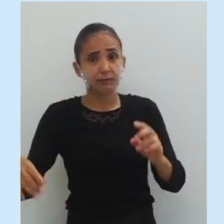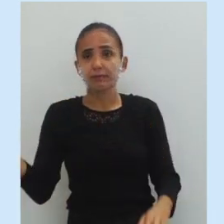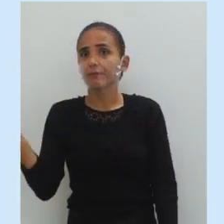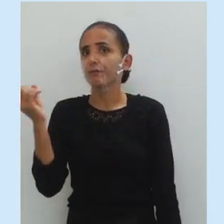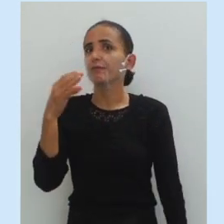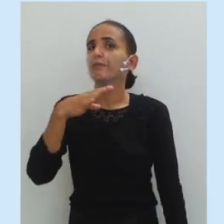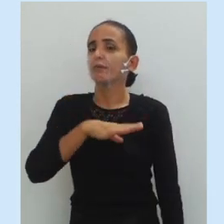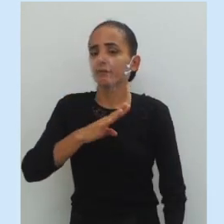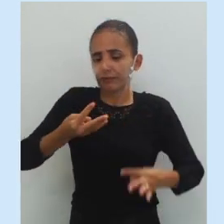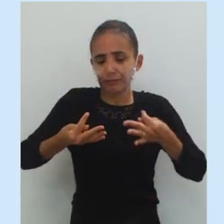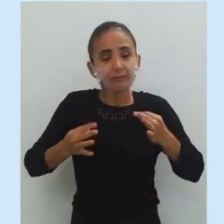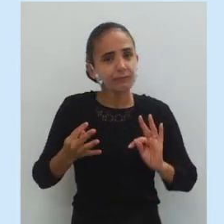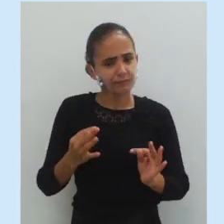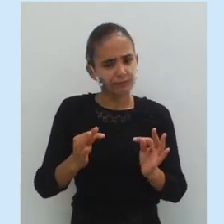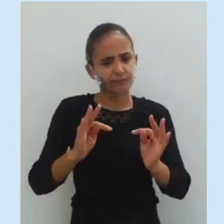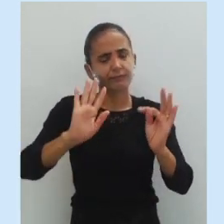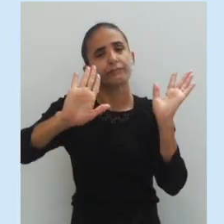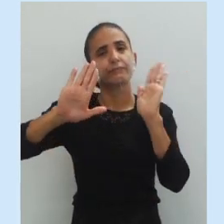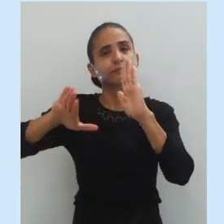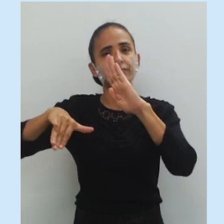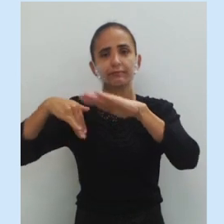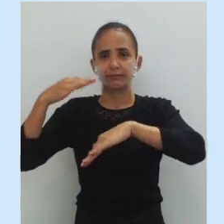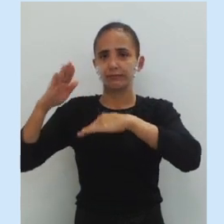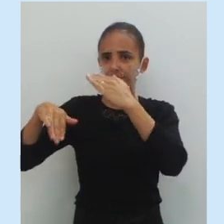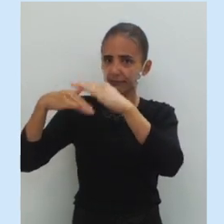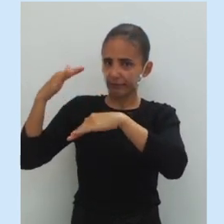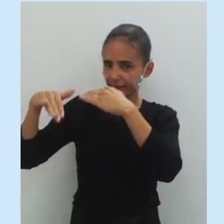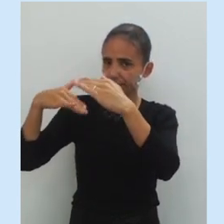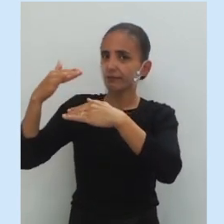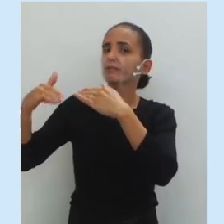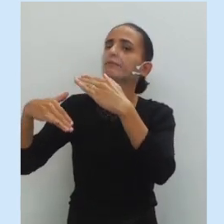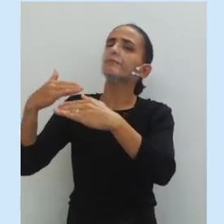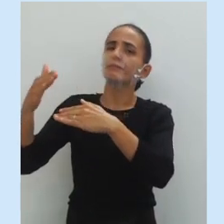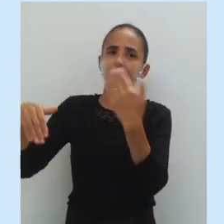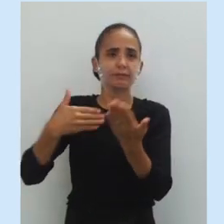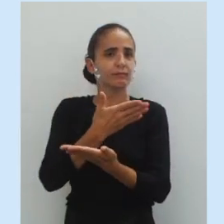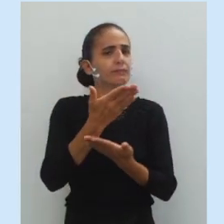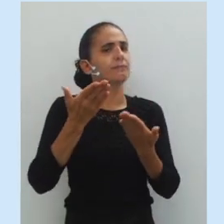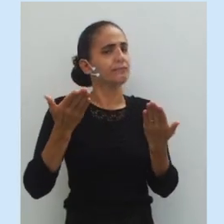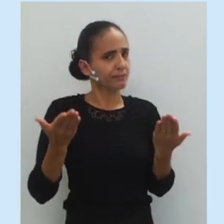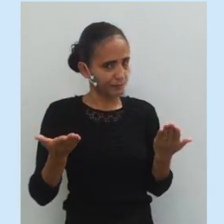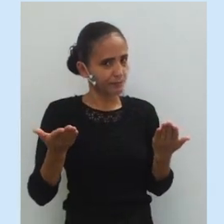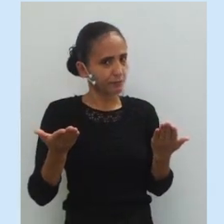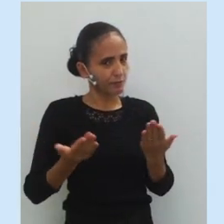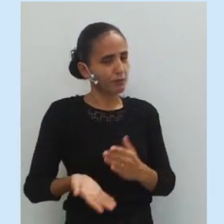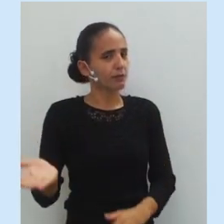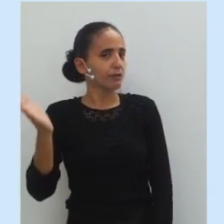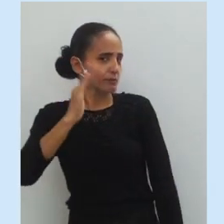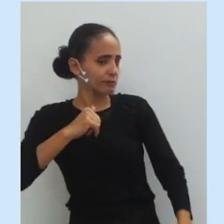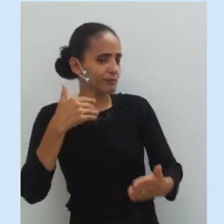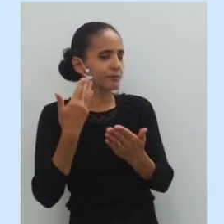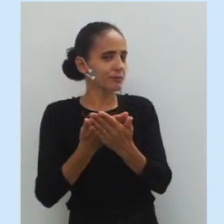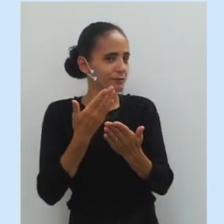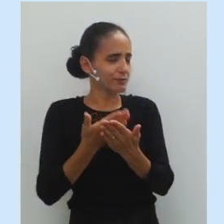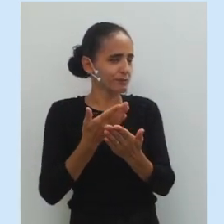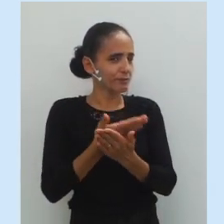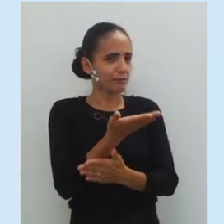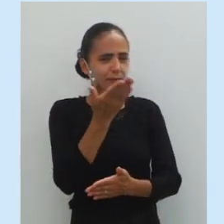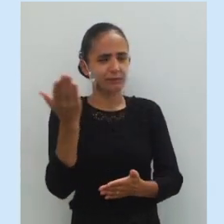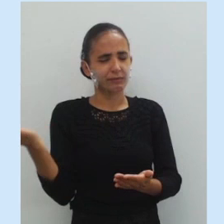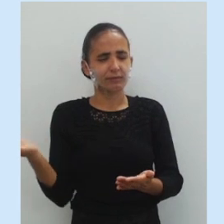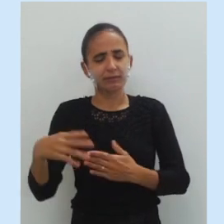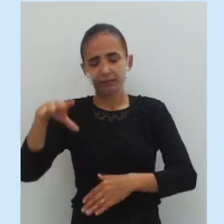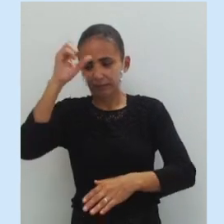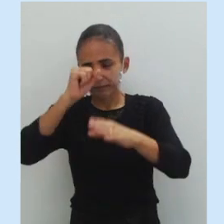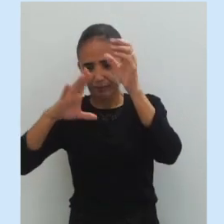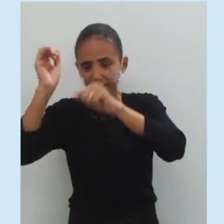equipamentos que a gente tem e que foram melhorados e modificados. Então, bora lá comigo, né? Para a